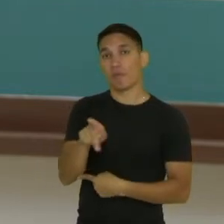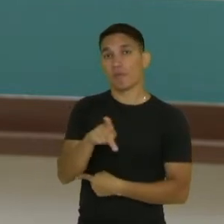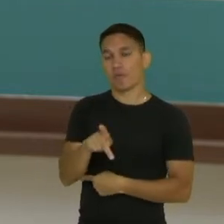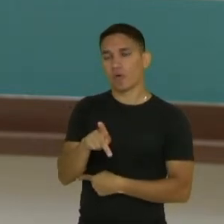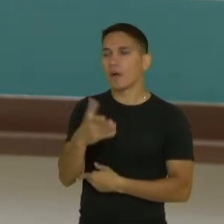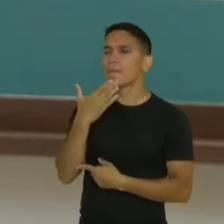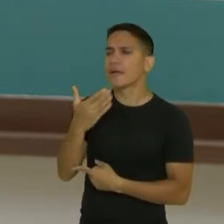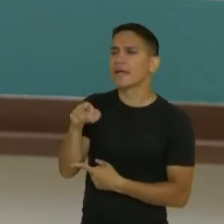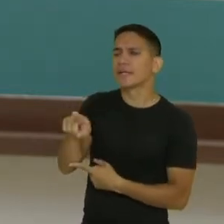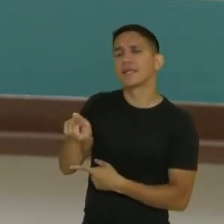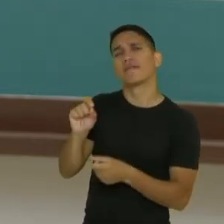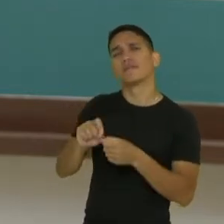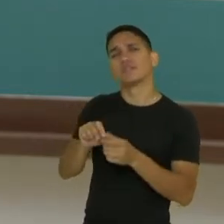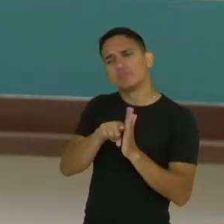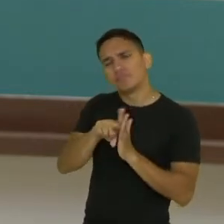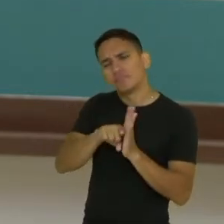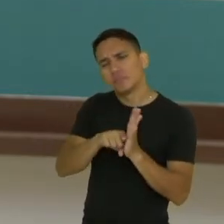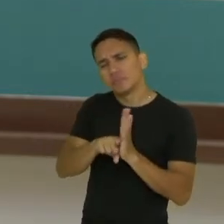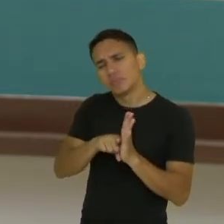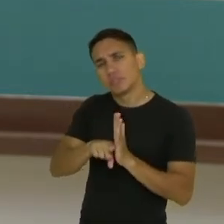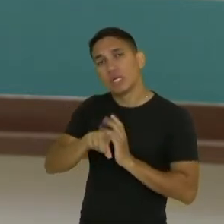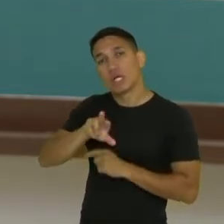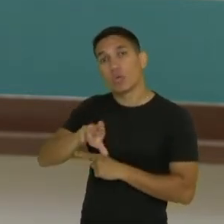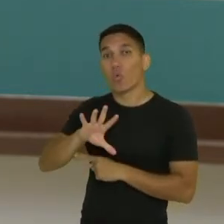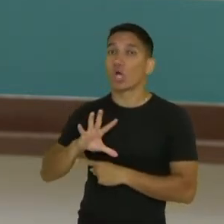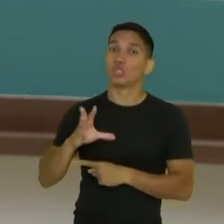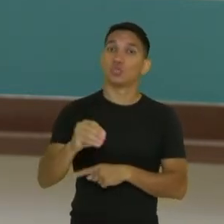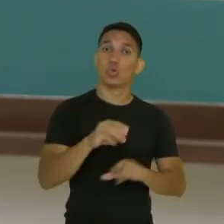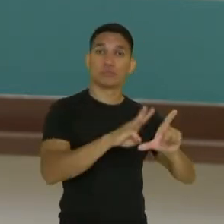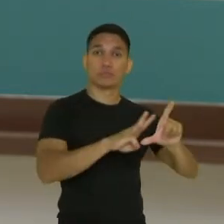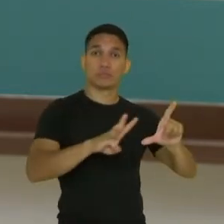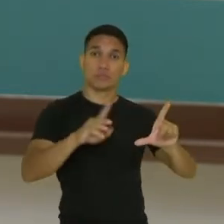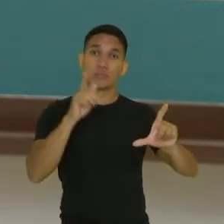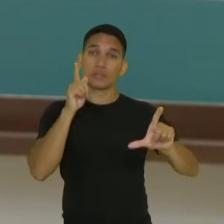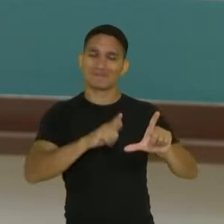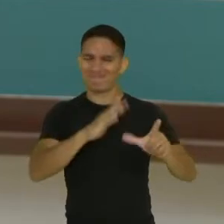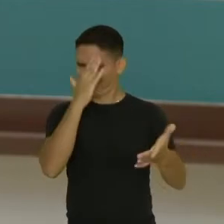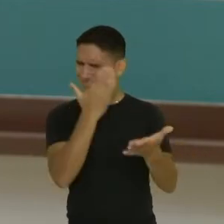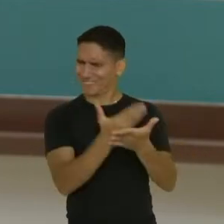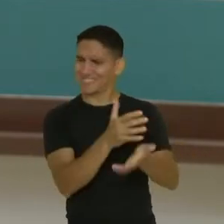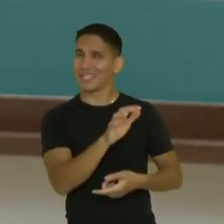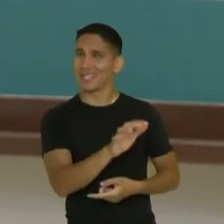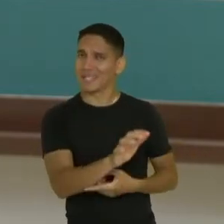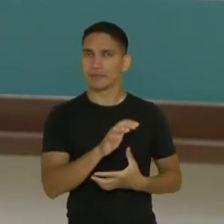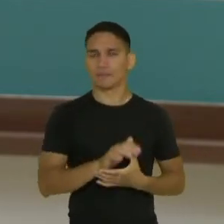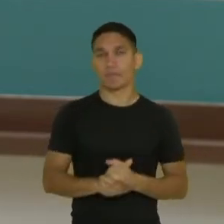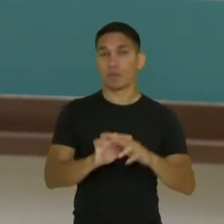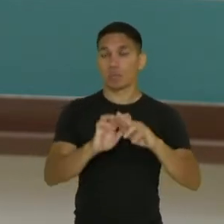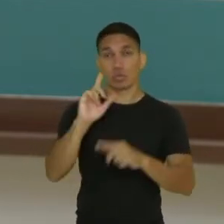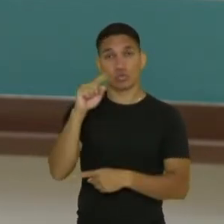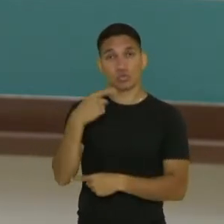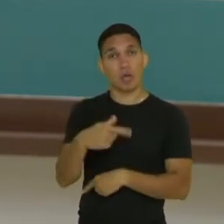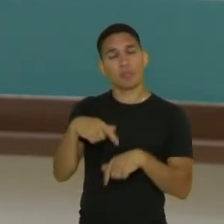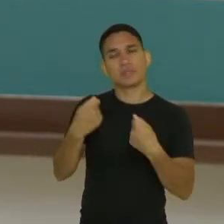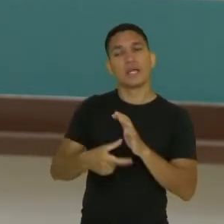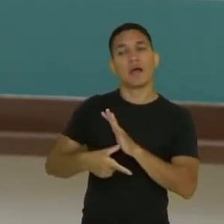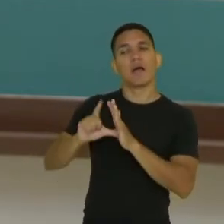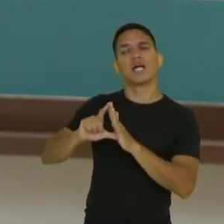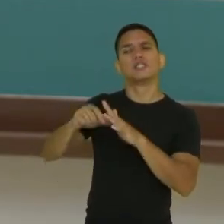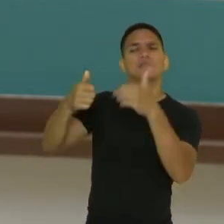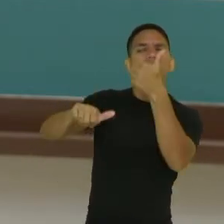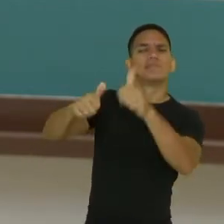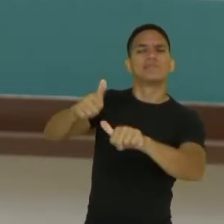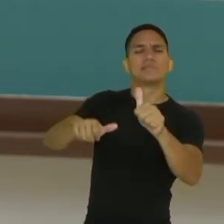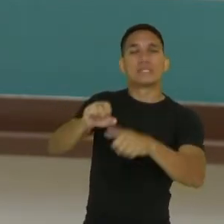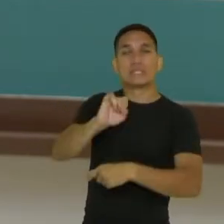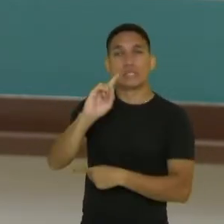uma pesquisa, nem todos os sites de busca são confiáveis, né? A gente precisa verificar se o site